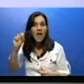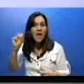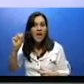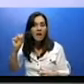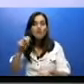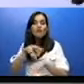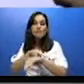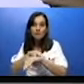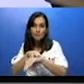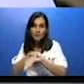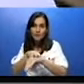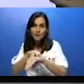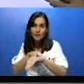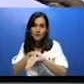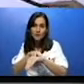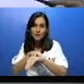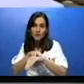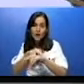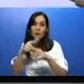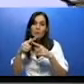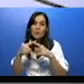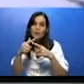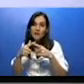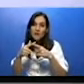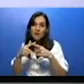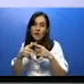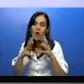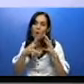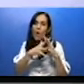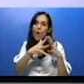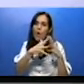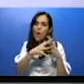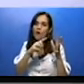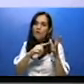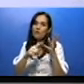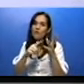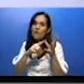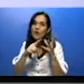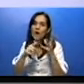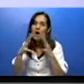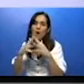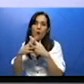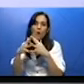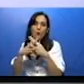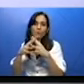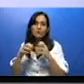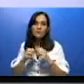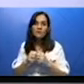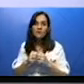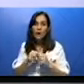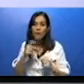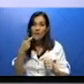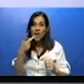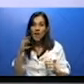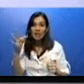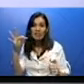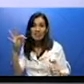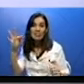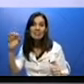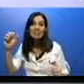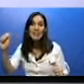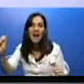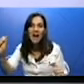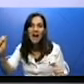de verde é uma consoante vogal consoante quando eu falo tá eu tenho